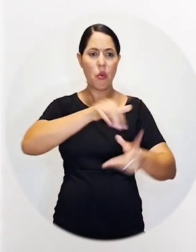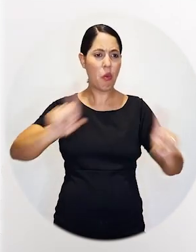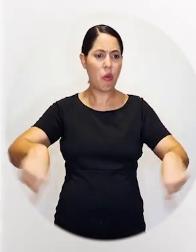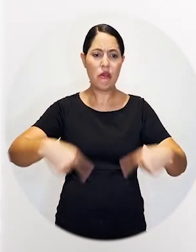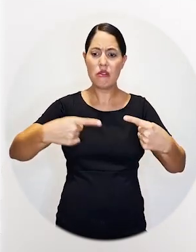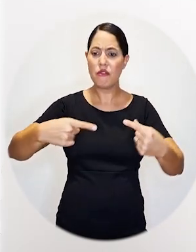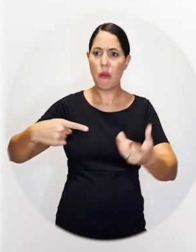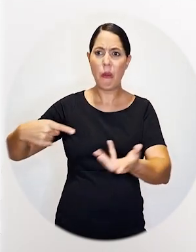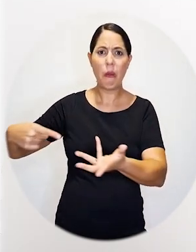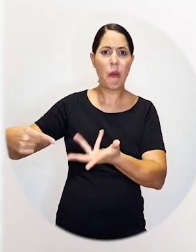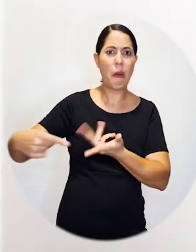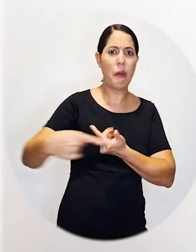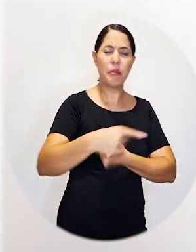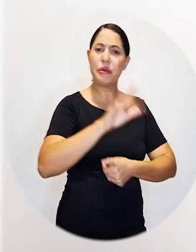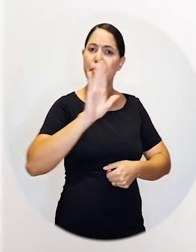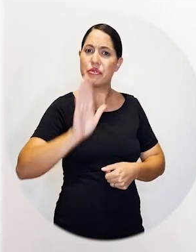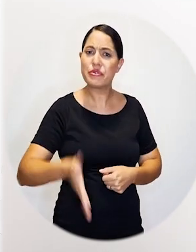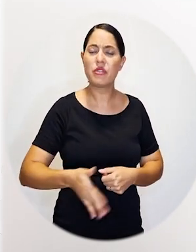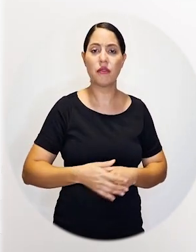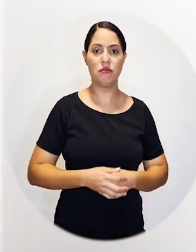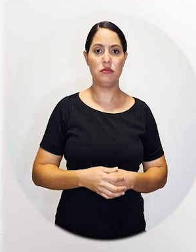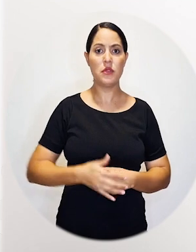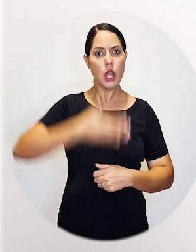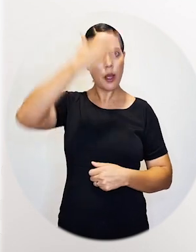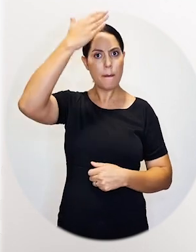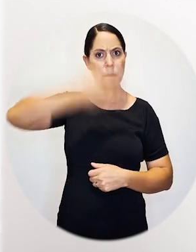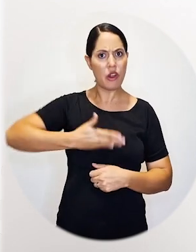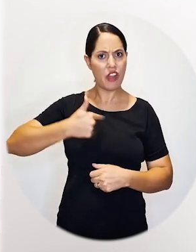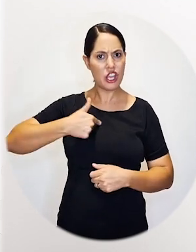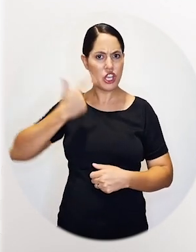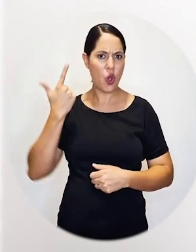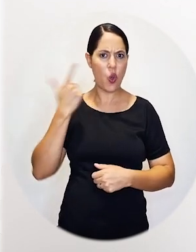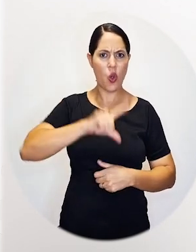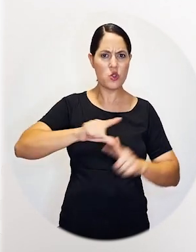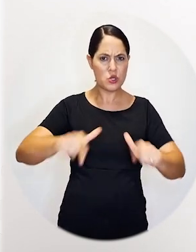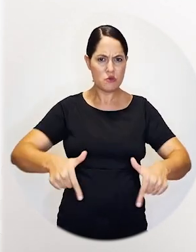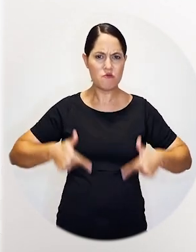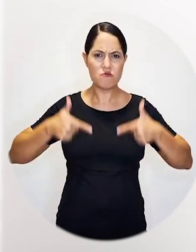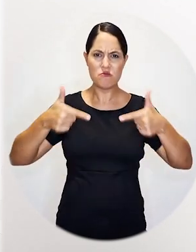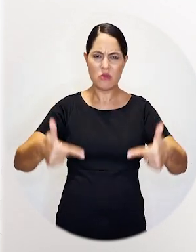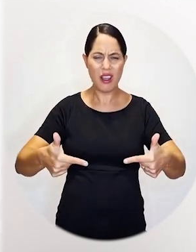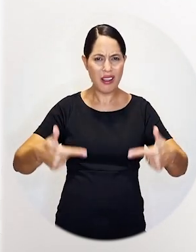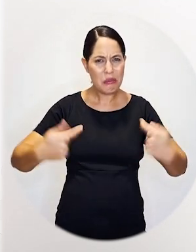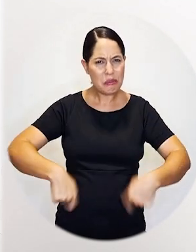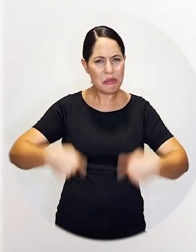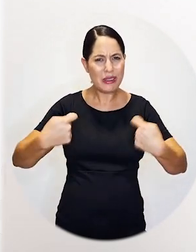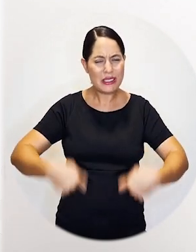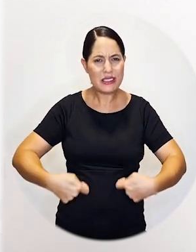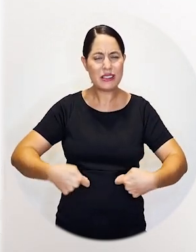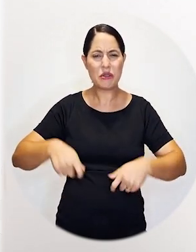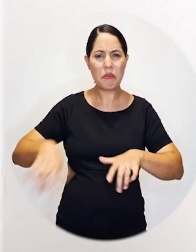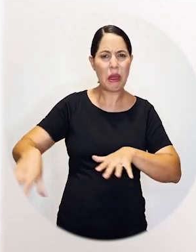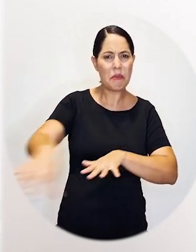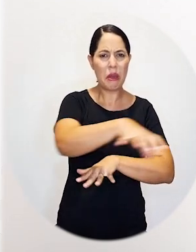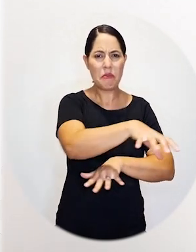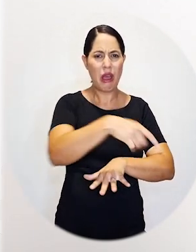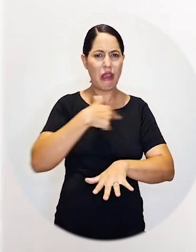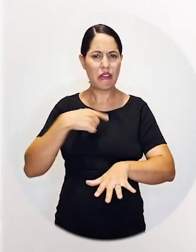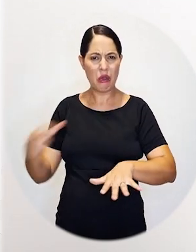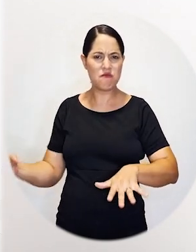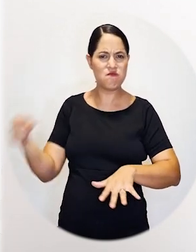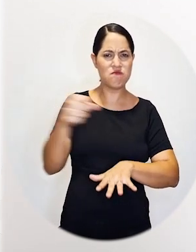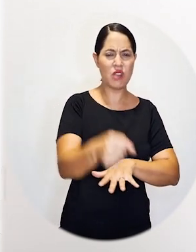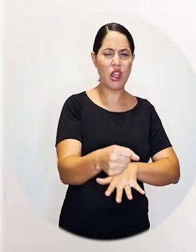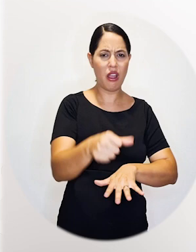lugar cheio de desafios. Eu preciso provar o tempo inteiro que eu dou conta, que eu preciso ocupar espaços,